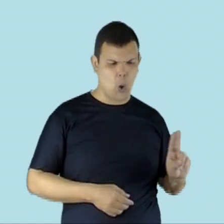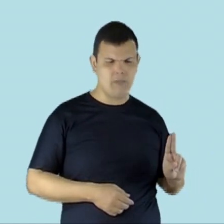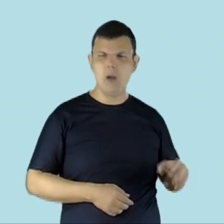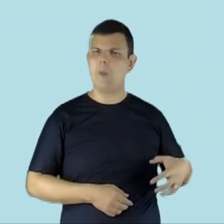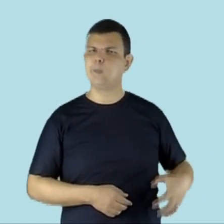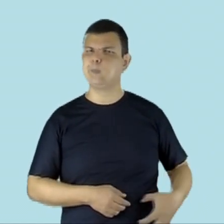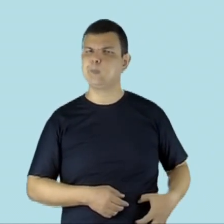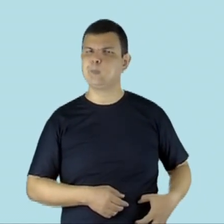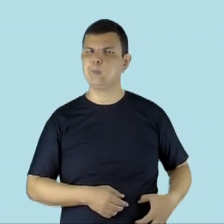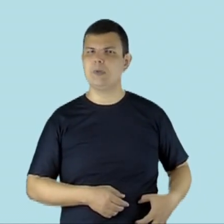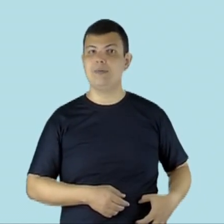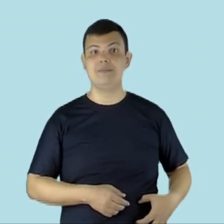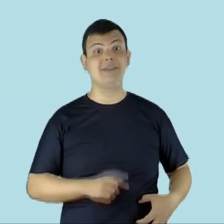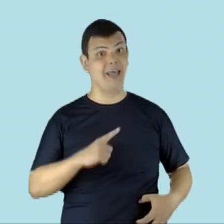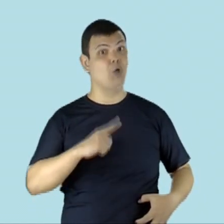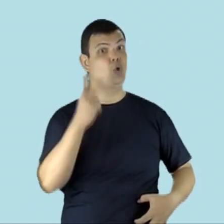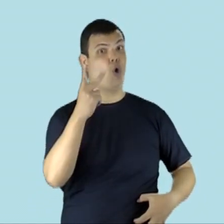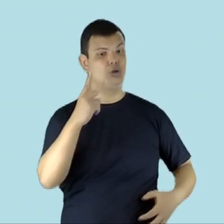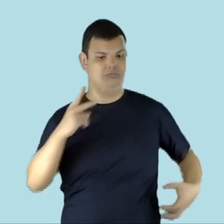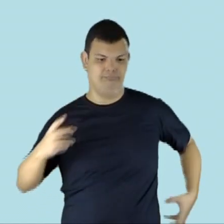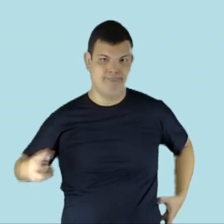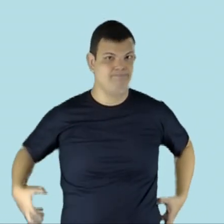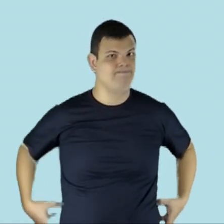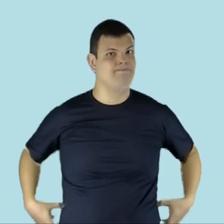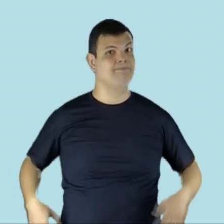caso, do plural, né? São 2 órgãos.